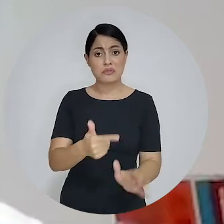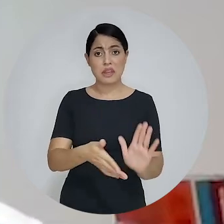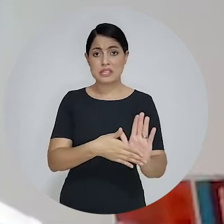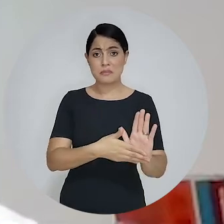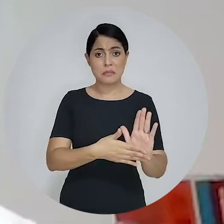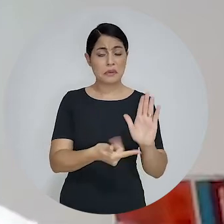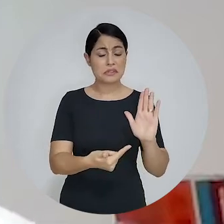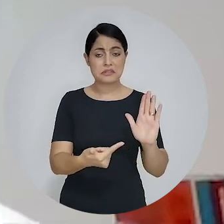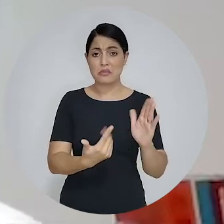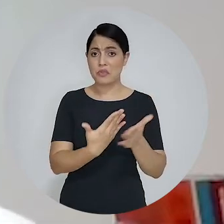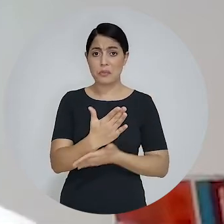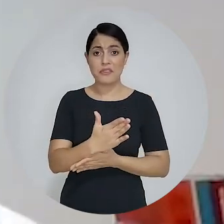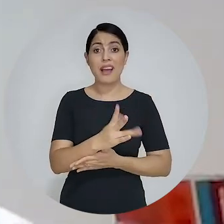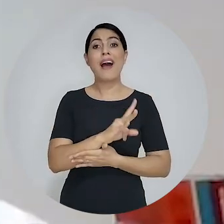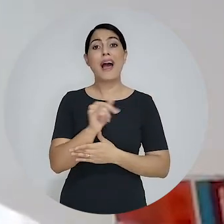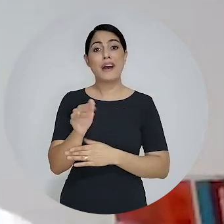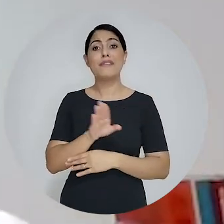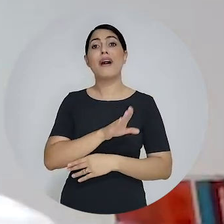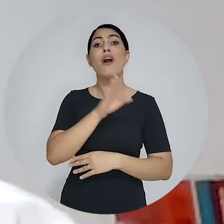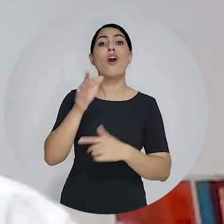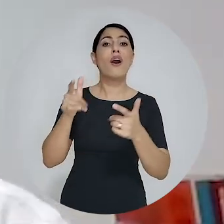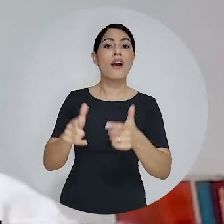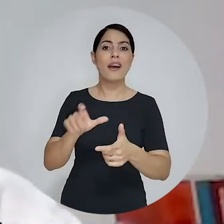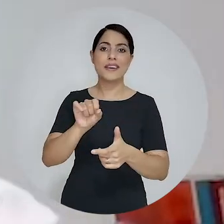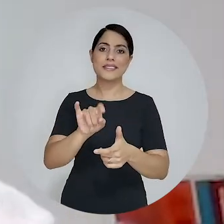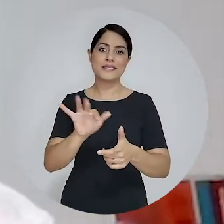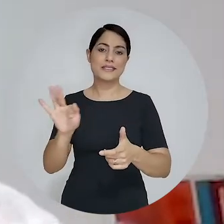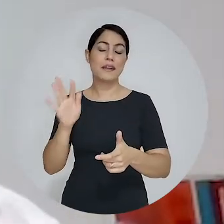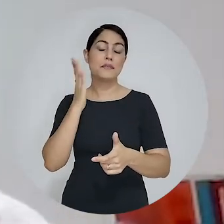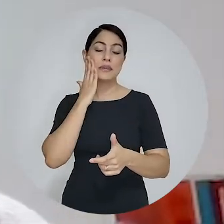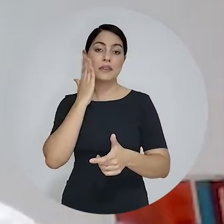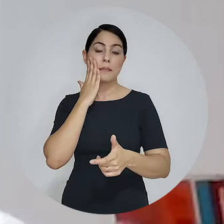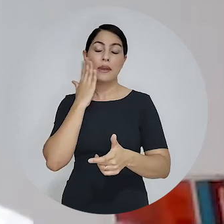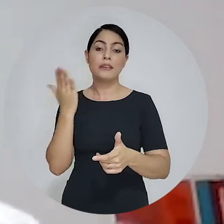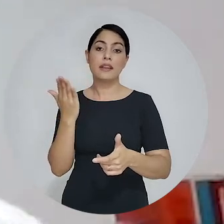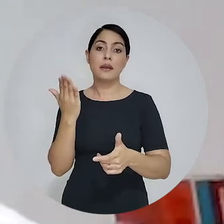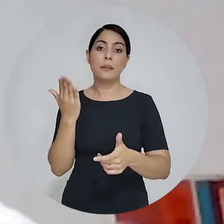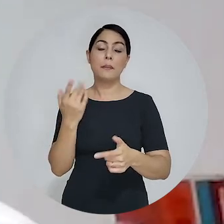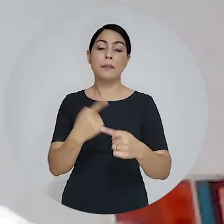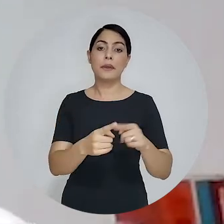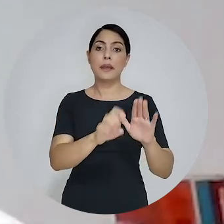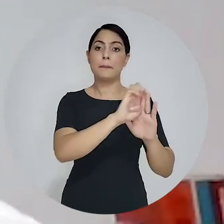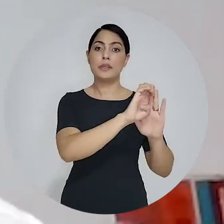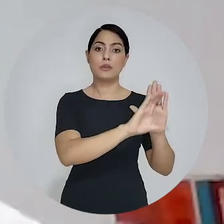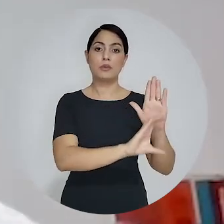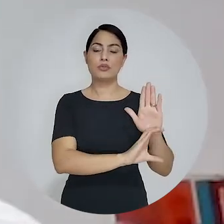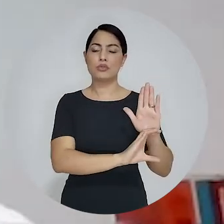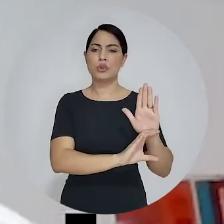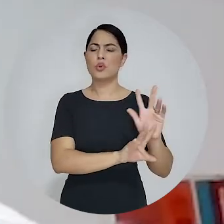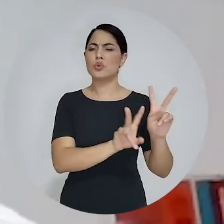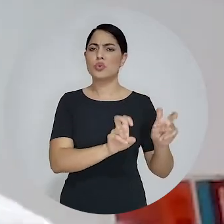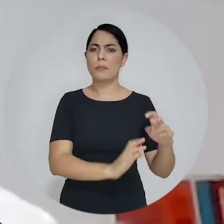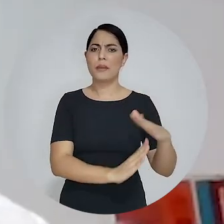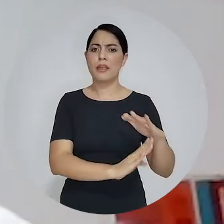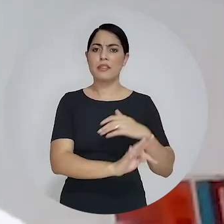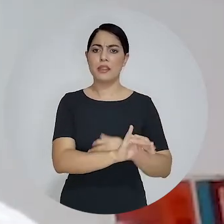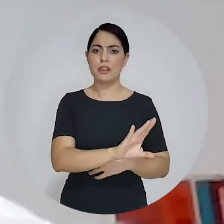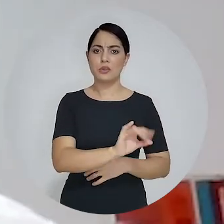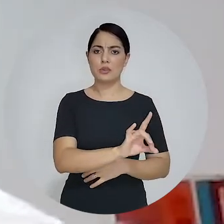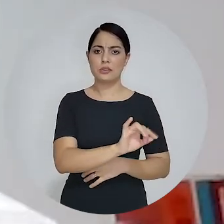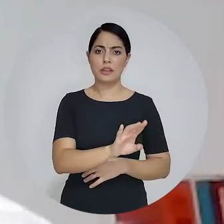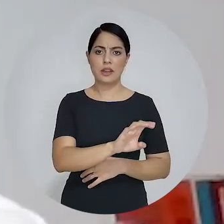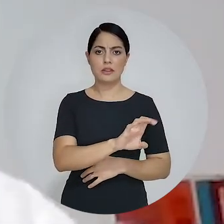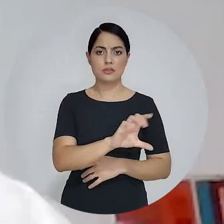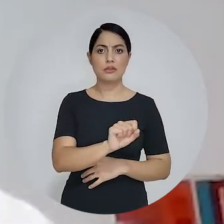haver necessidade, talvez, de ir ao Supremo para declarar a parcial inconstitucionalidade da PEC, da emenda constitucional que fixou o teto de